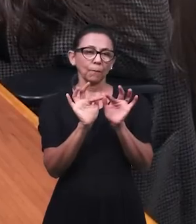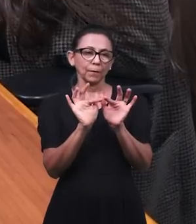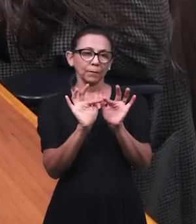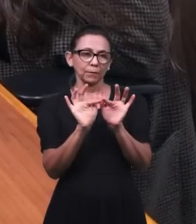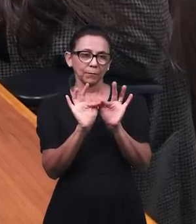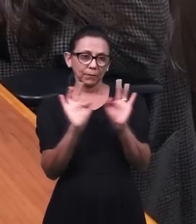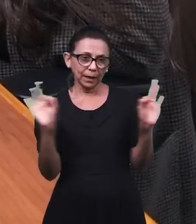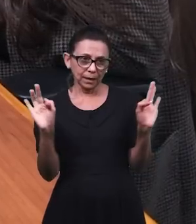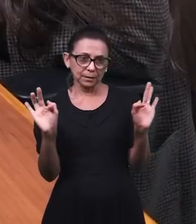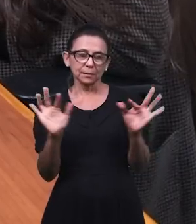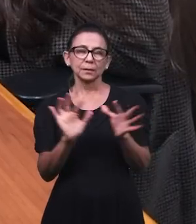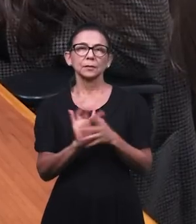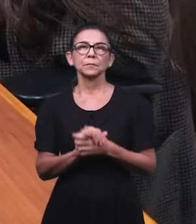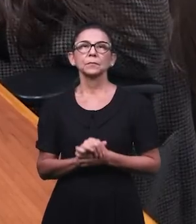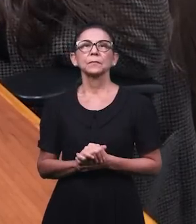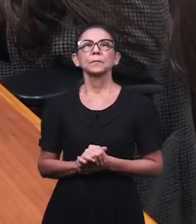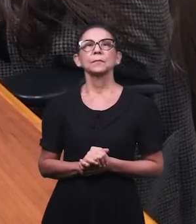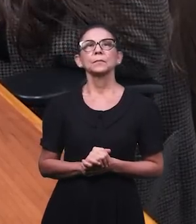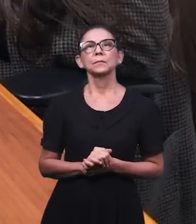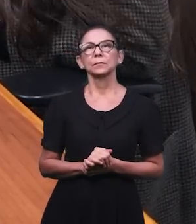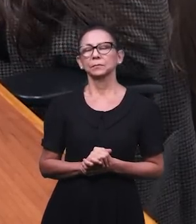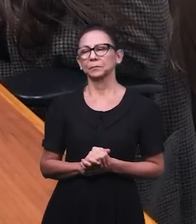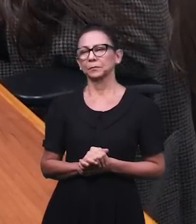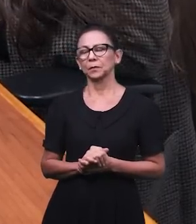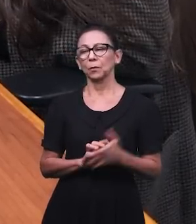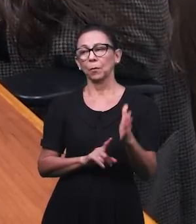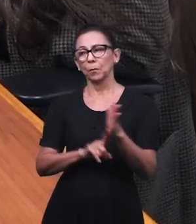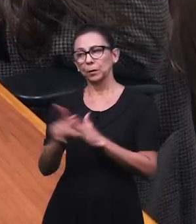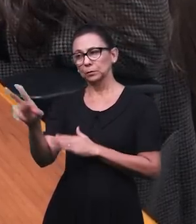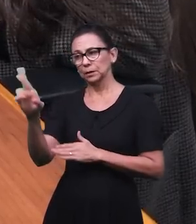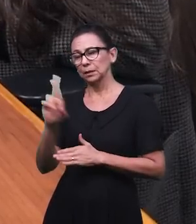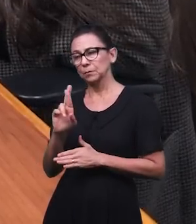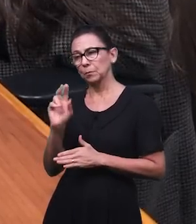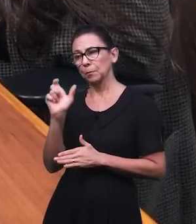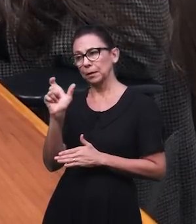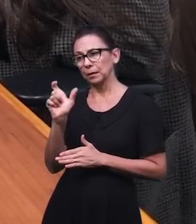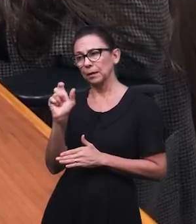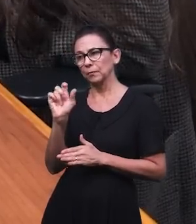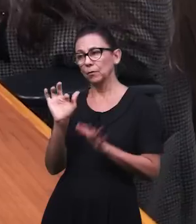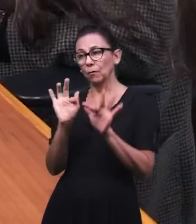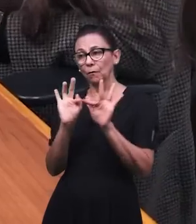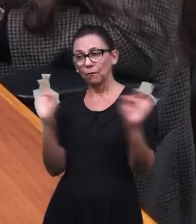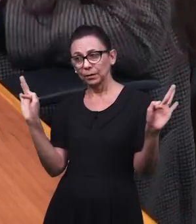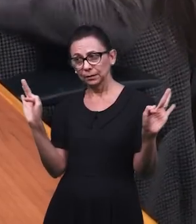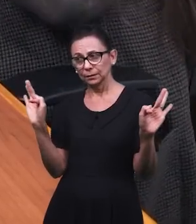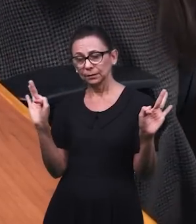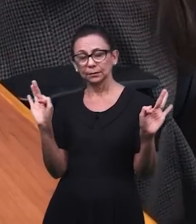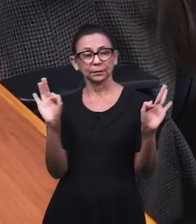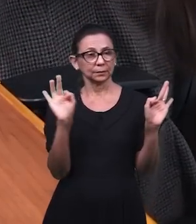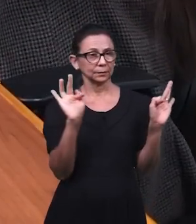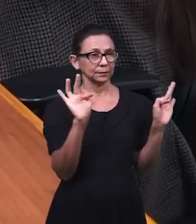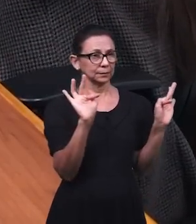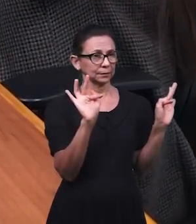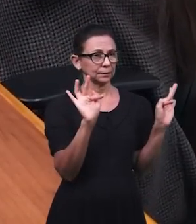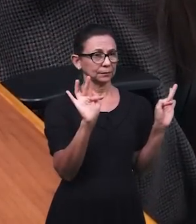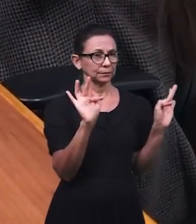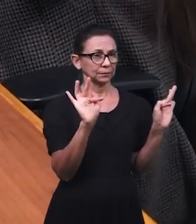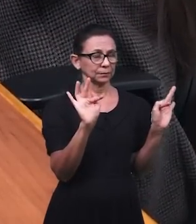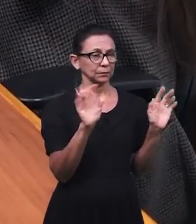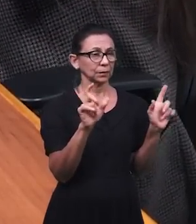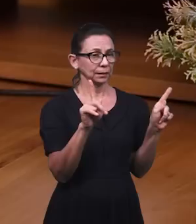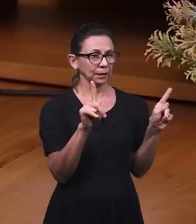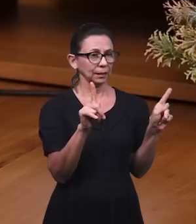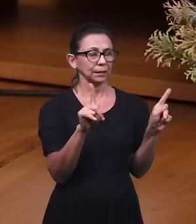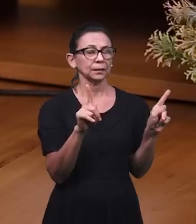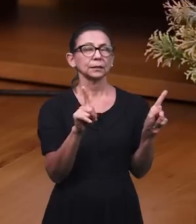uma palavra ou uma frase aqui e você vai me responder com uma palavra ou uma frase, tá bom? Tá. Que vier na sua cabeça. Só que